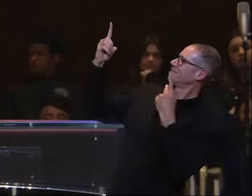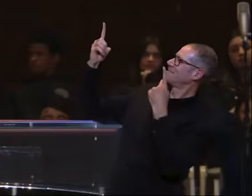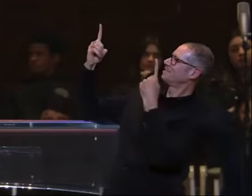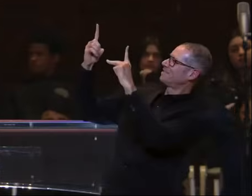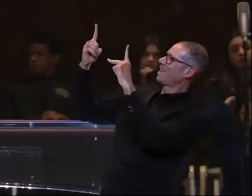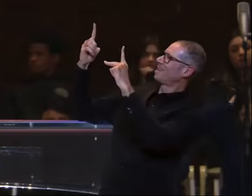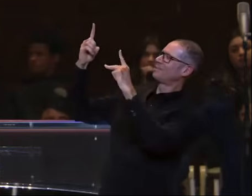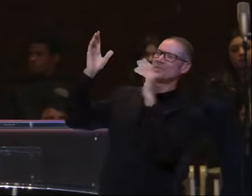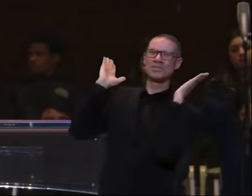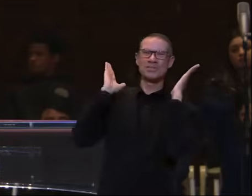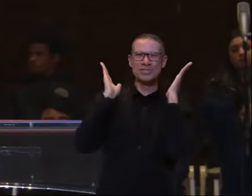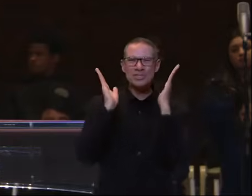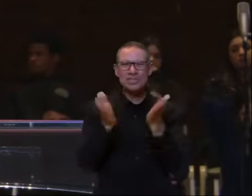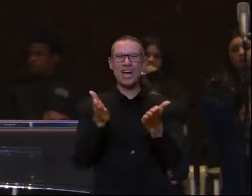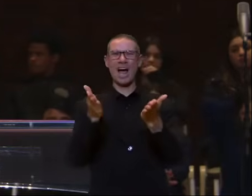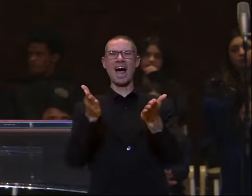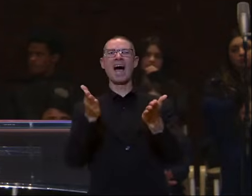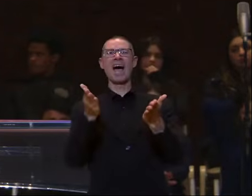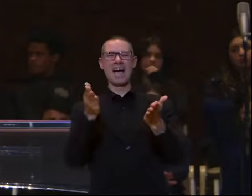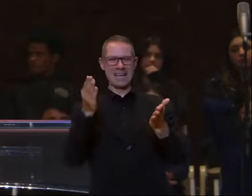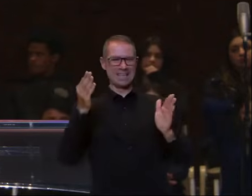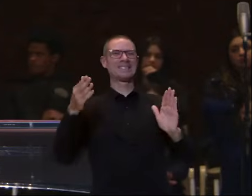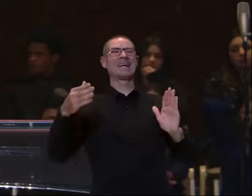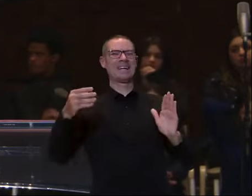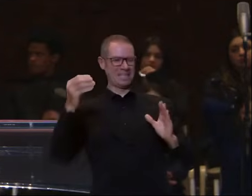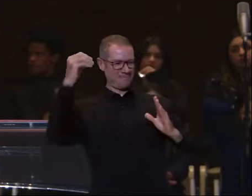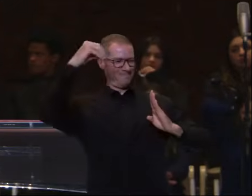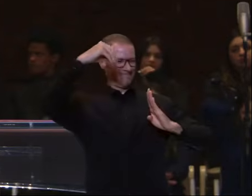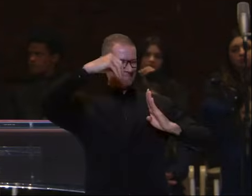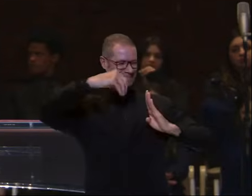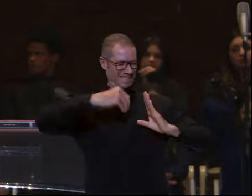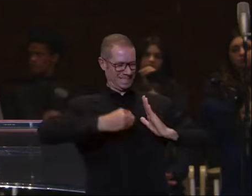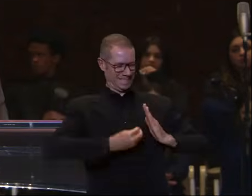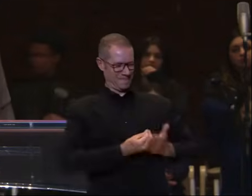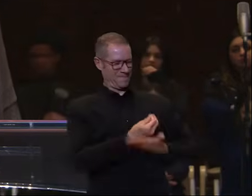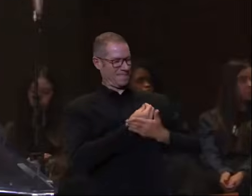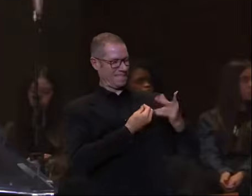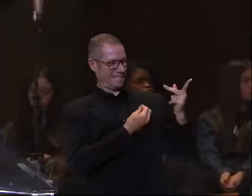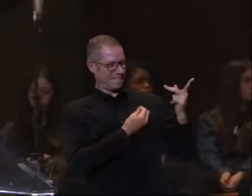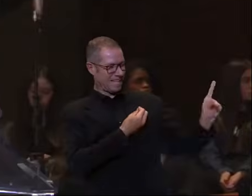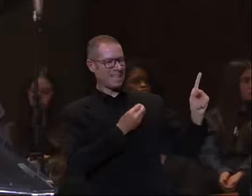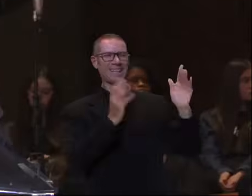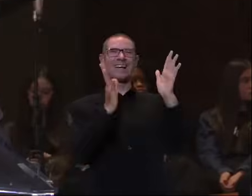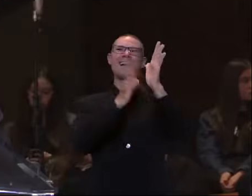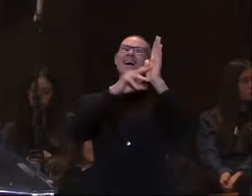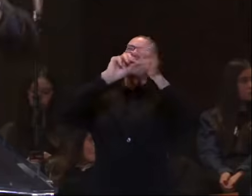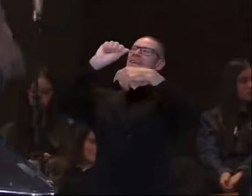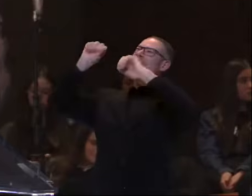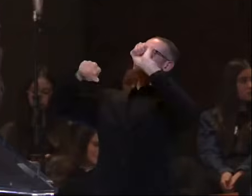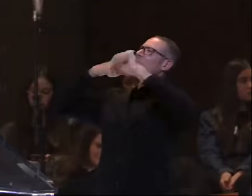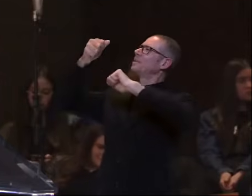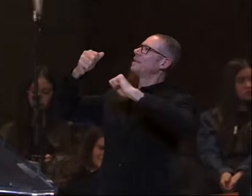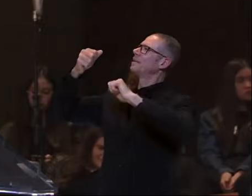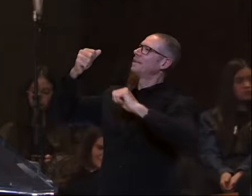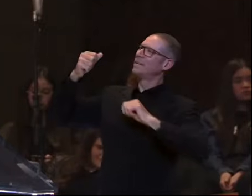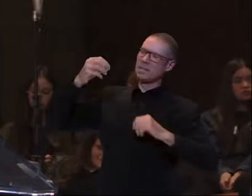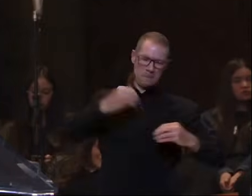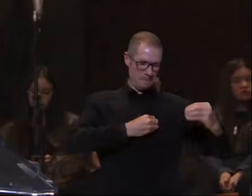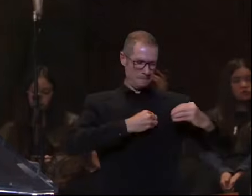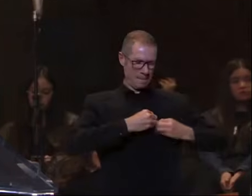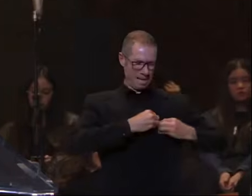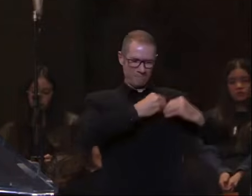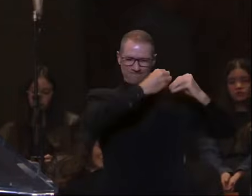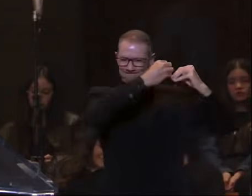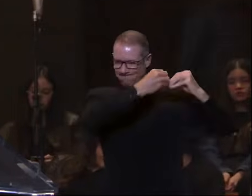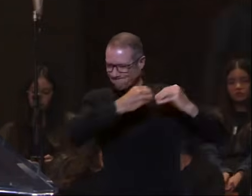Deus já estava depositada sobre a vida dela. Aleluia! Ele levou os seus pecados.